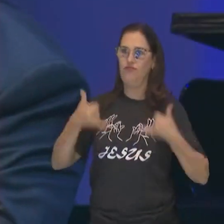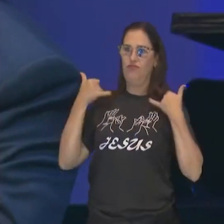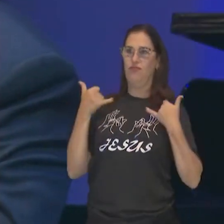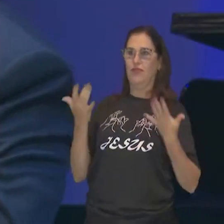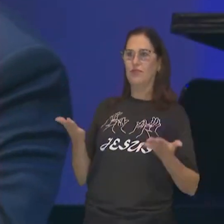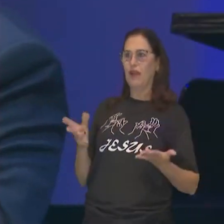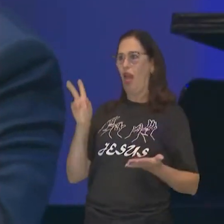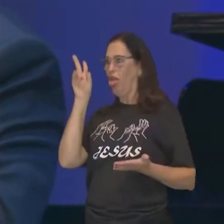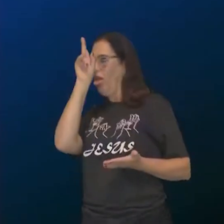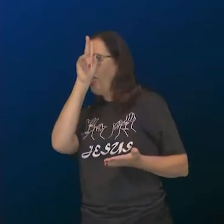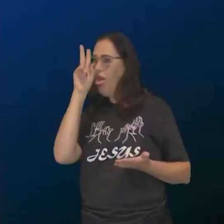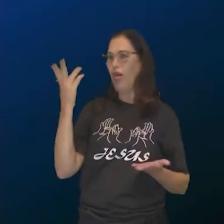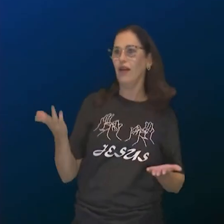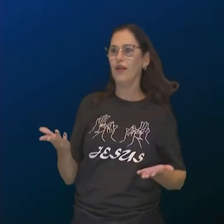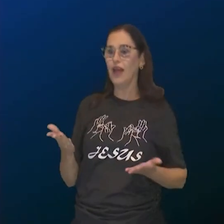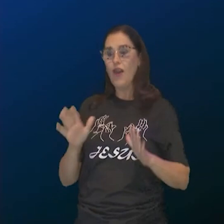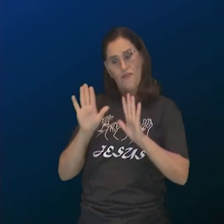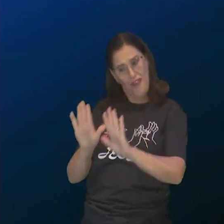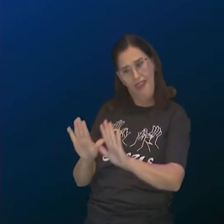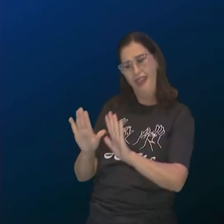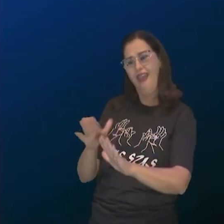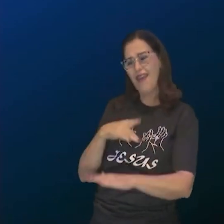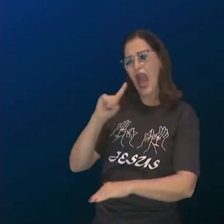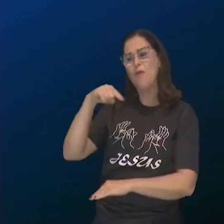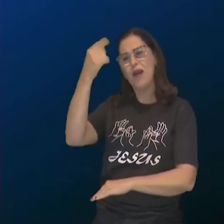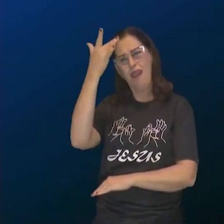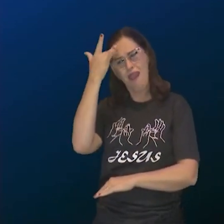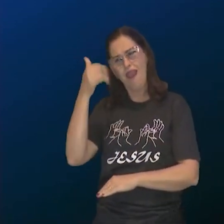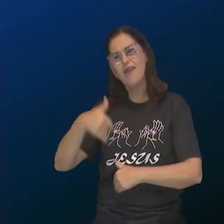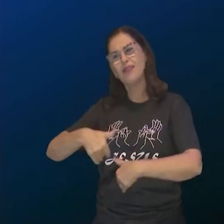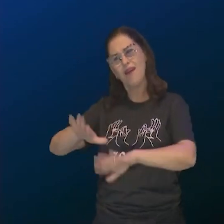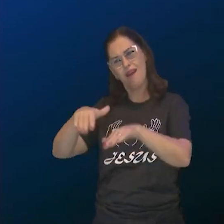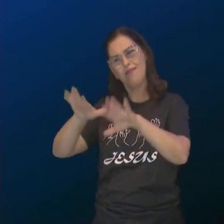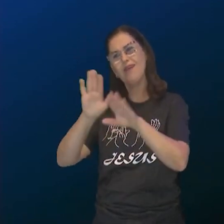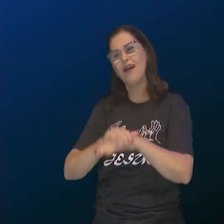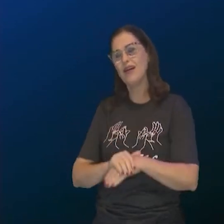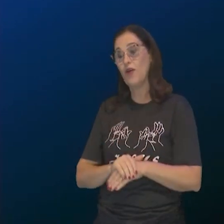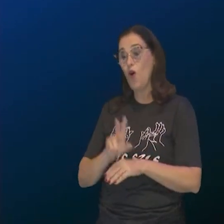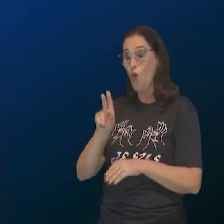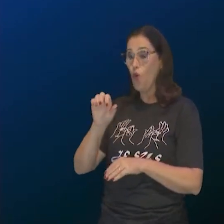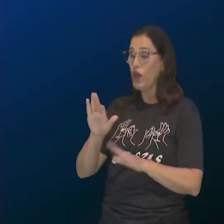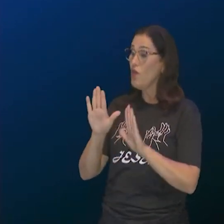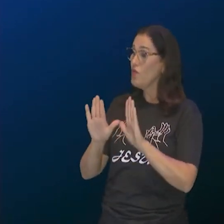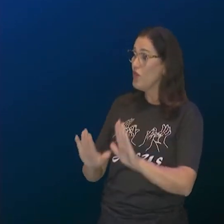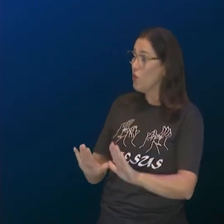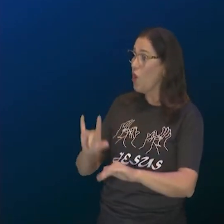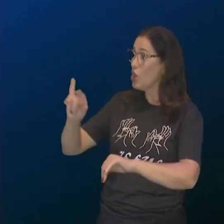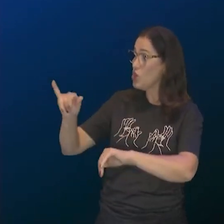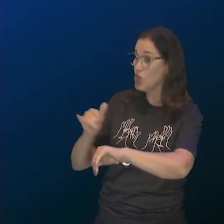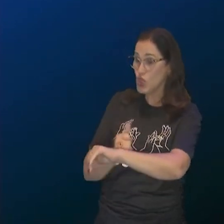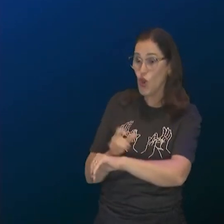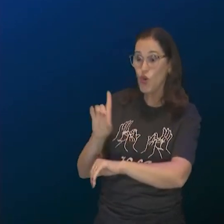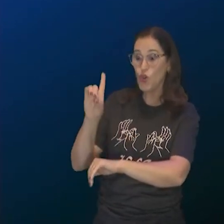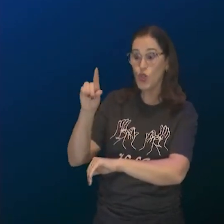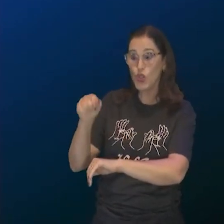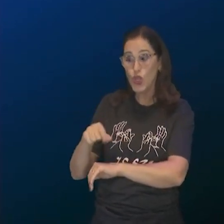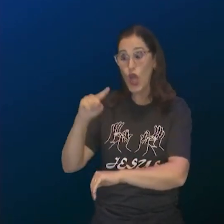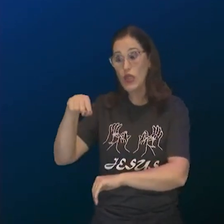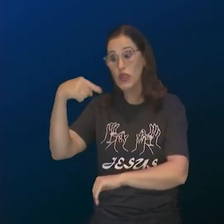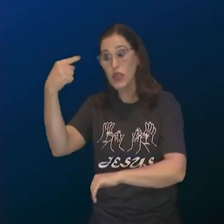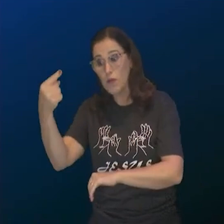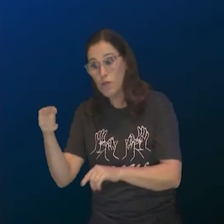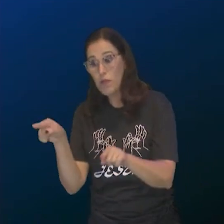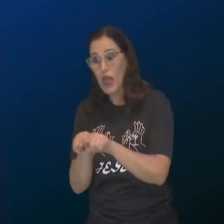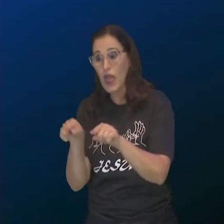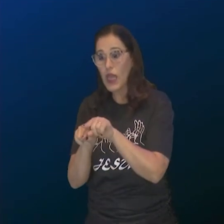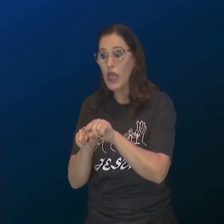Então disse Davi a Urias, demora-te aqui hoje, amanhã te despedirei. Urias, pois, ficou em Jerusalém aquele dia e o dia seguinte.